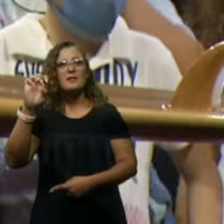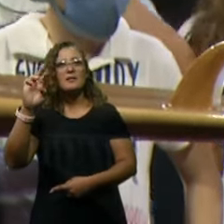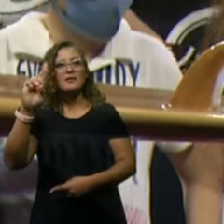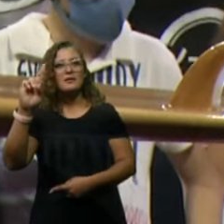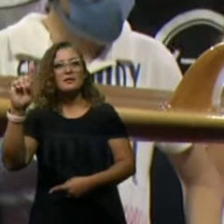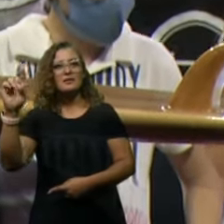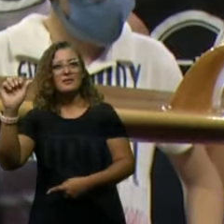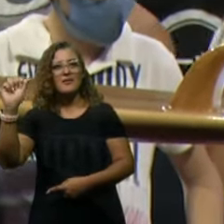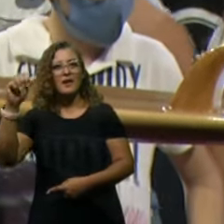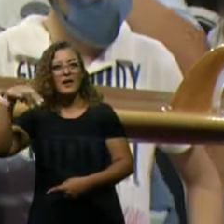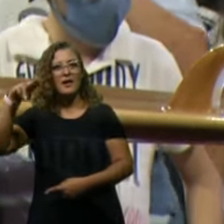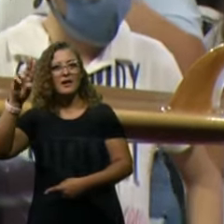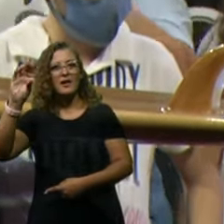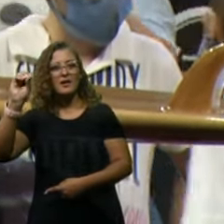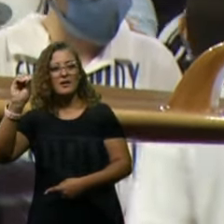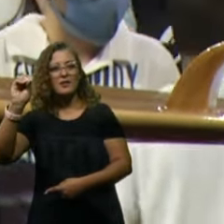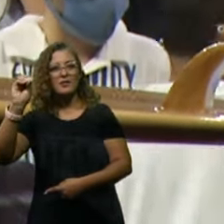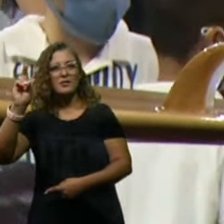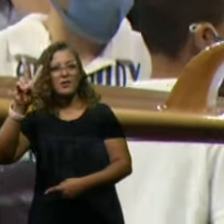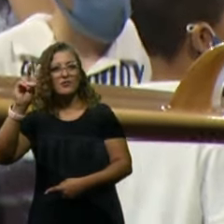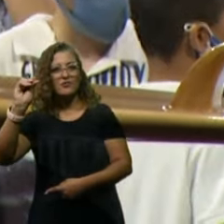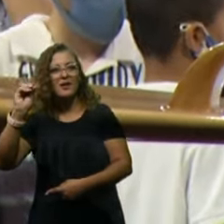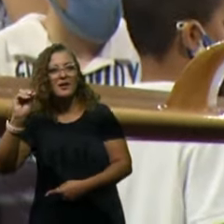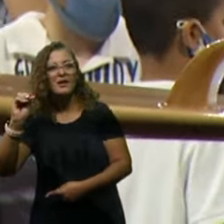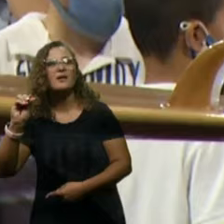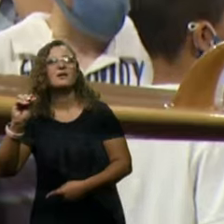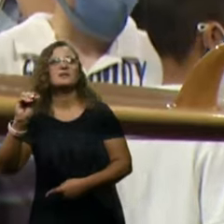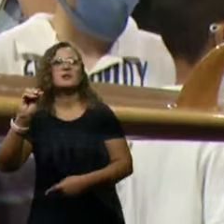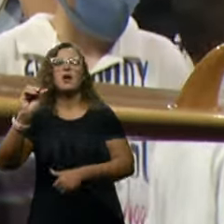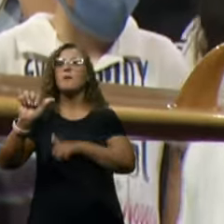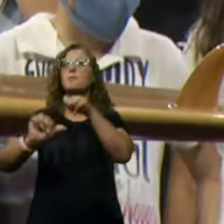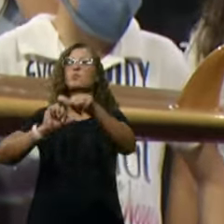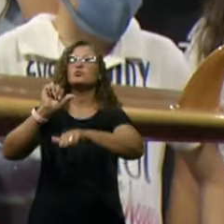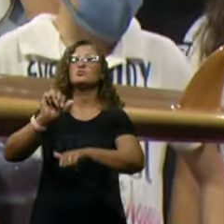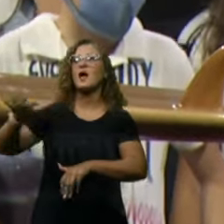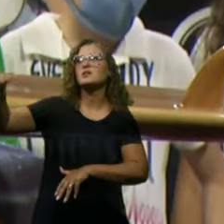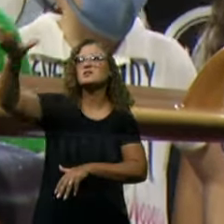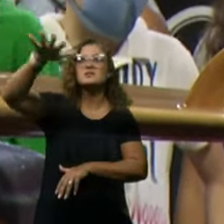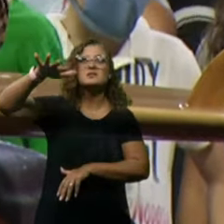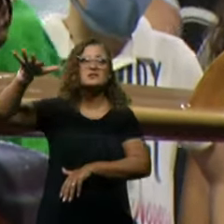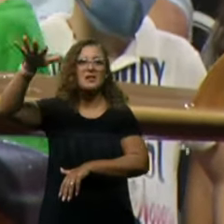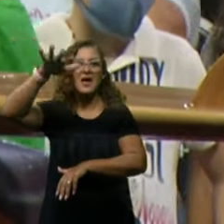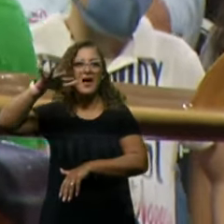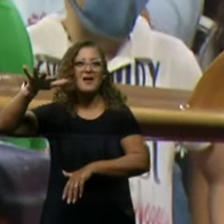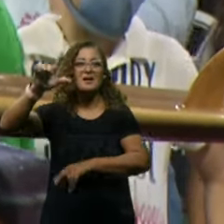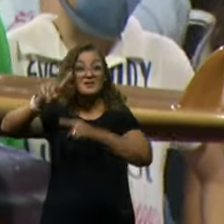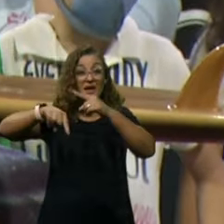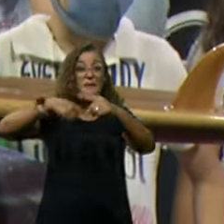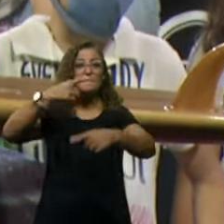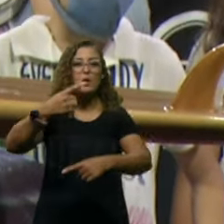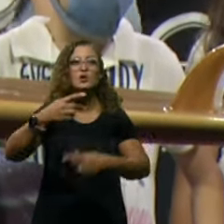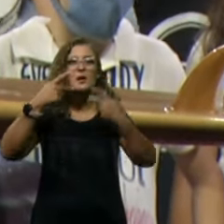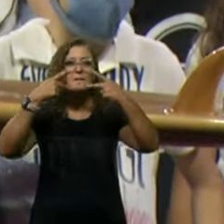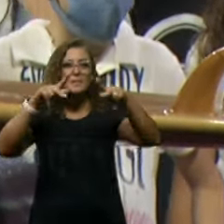mudarmos atmosferas tu vai vir gesner falando da unção de Calebe para que para que os vem acabado aqui se